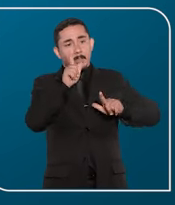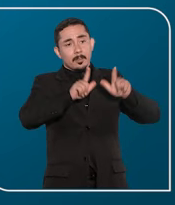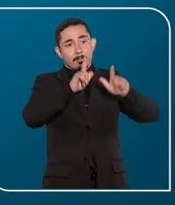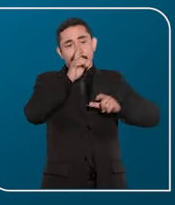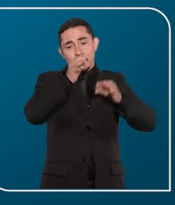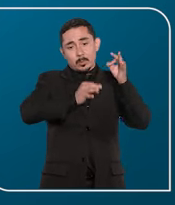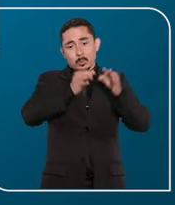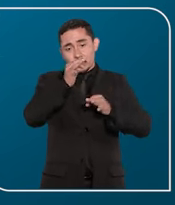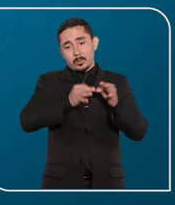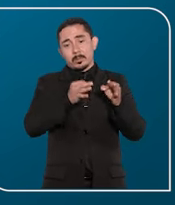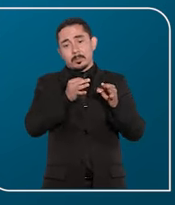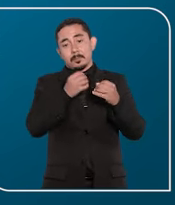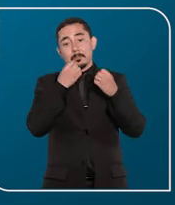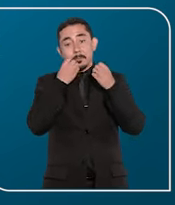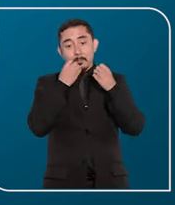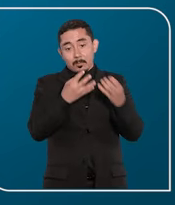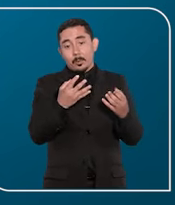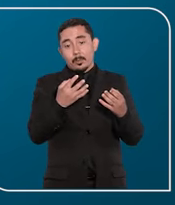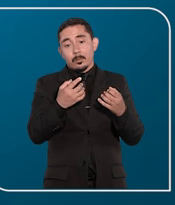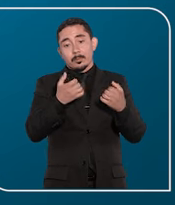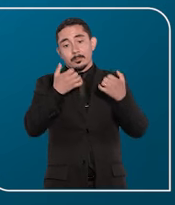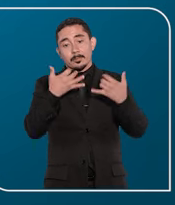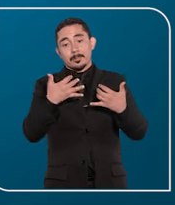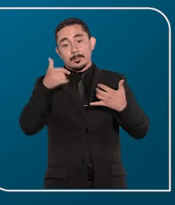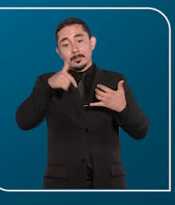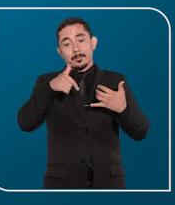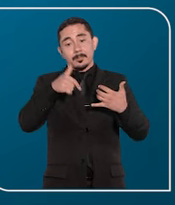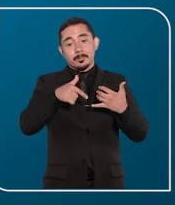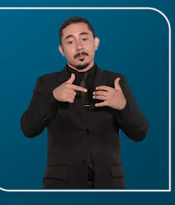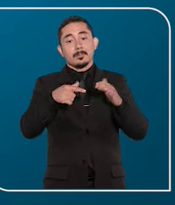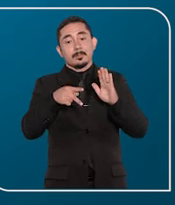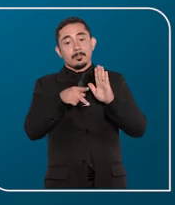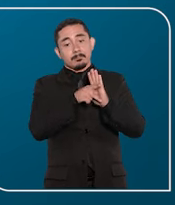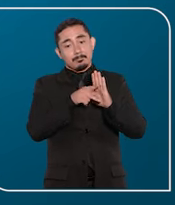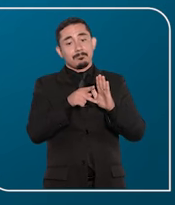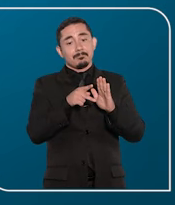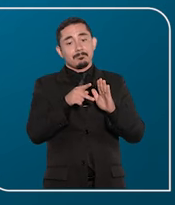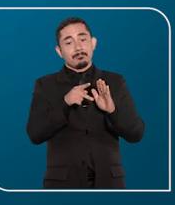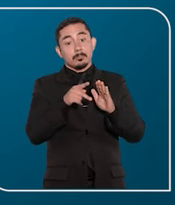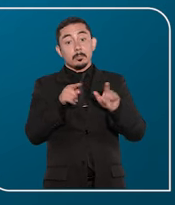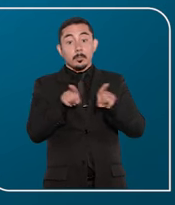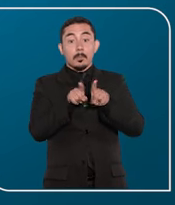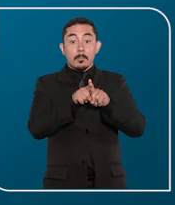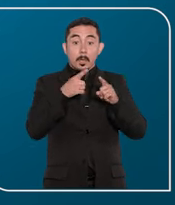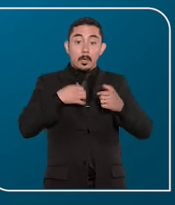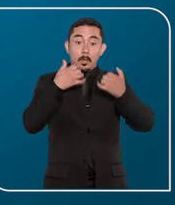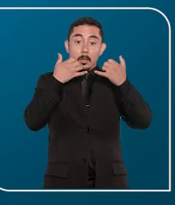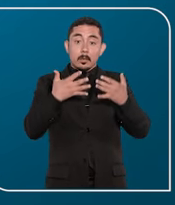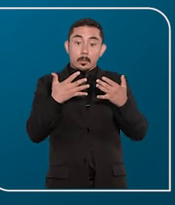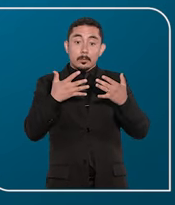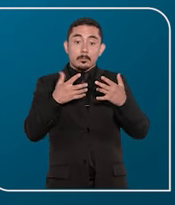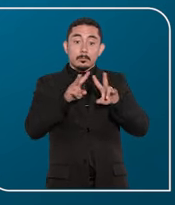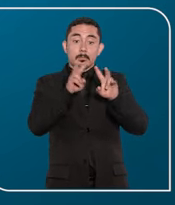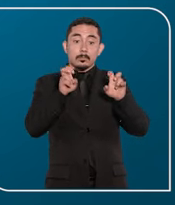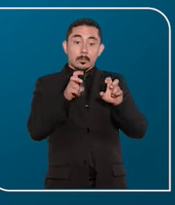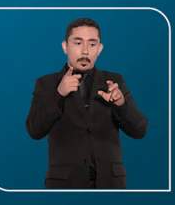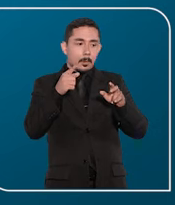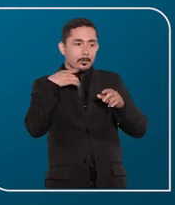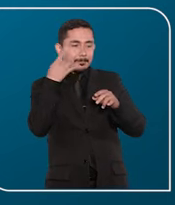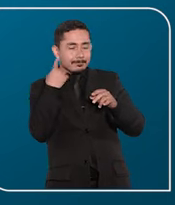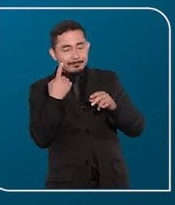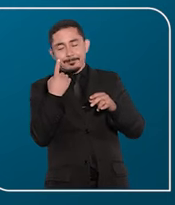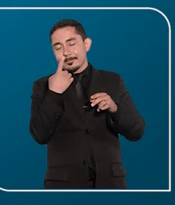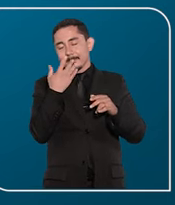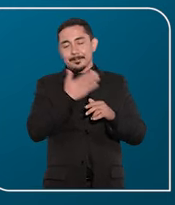Muito bom estar aqui falando daquilo que a gente faz diuturnamente, né? E amo o que faz, sobretudo, que é falar sobre o exercício da advocacia.